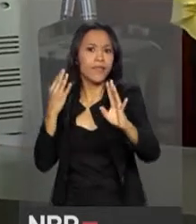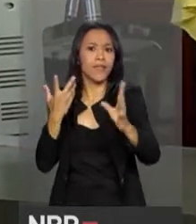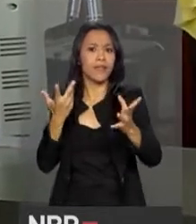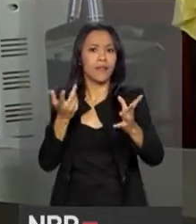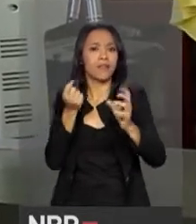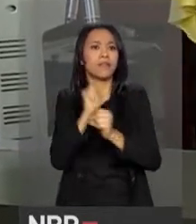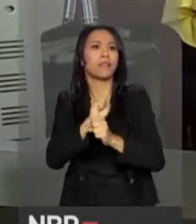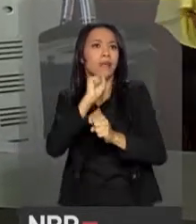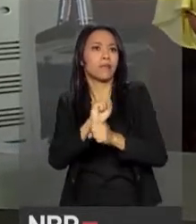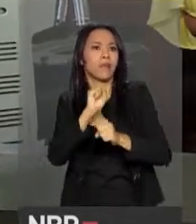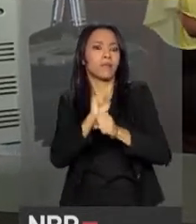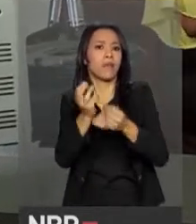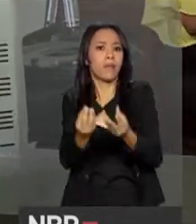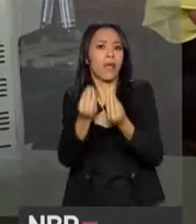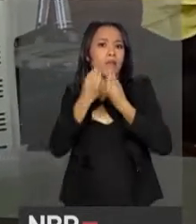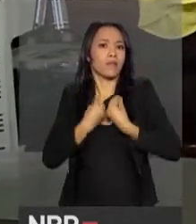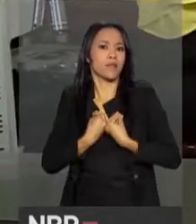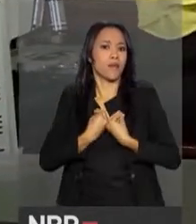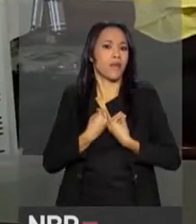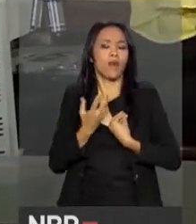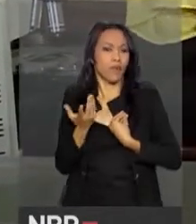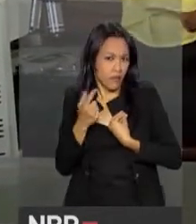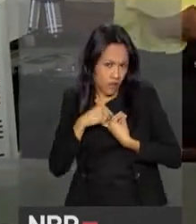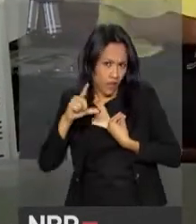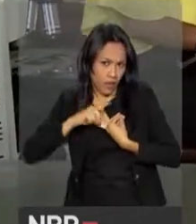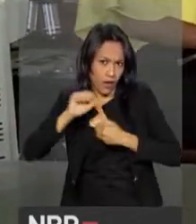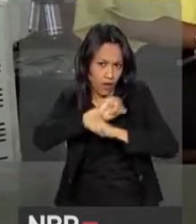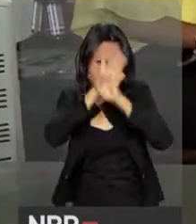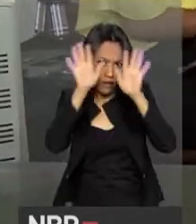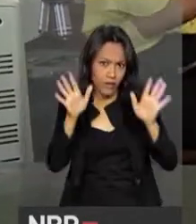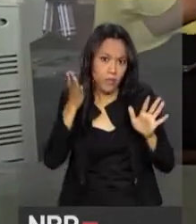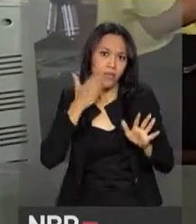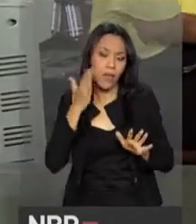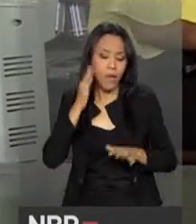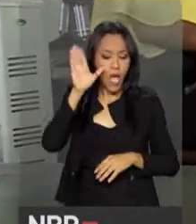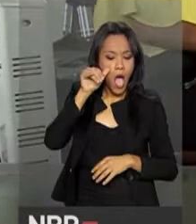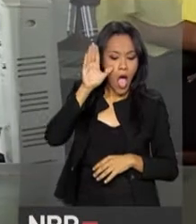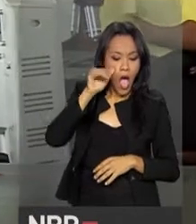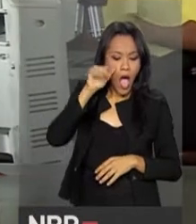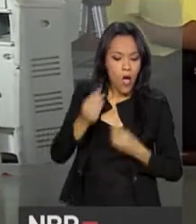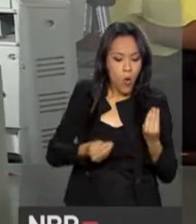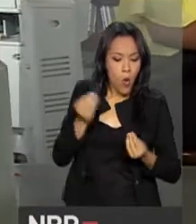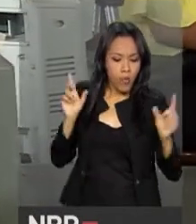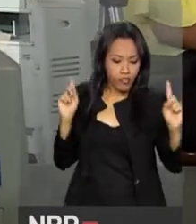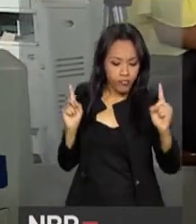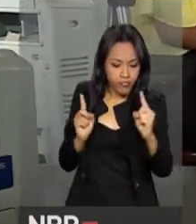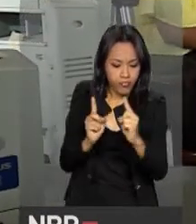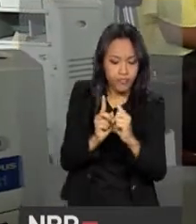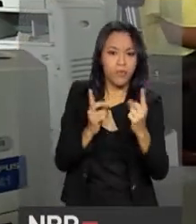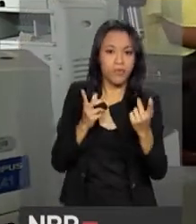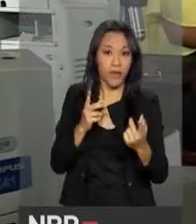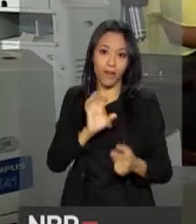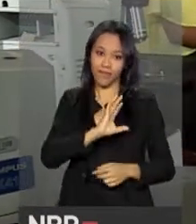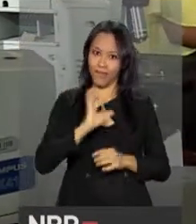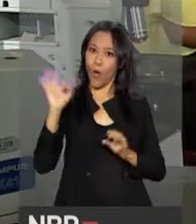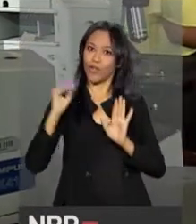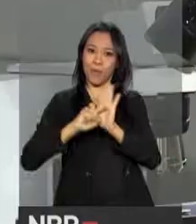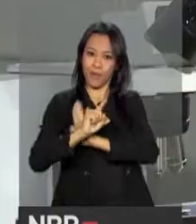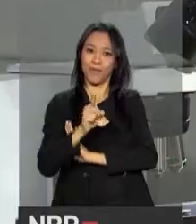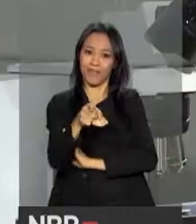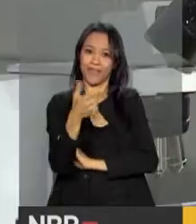cadastro técnico único existe uma forma transparente de acompanhar o andamento dessa fila a essa é uma ótima pergunta